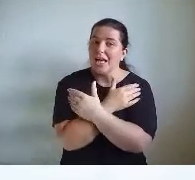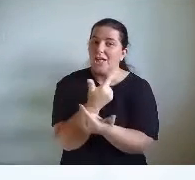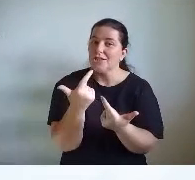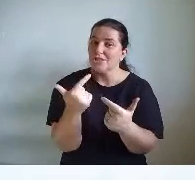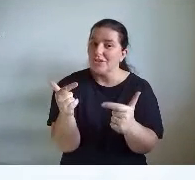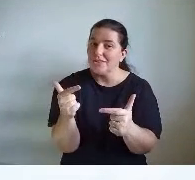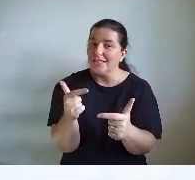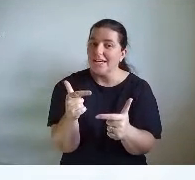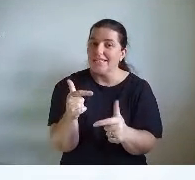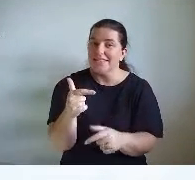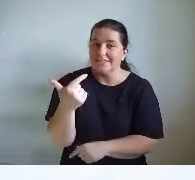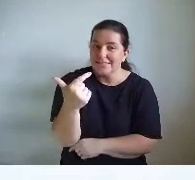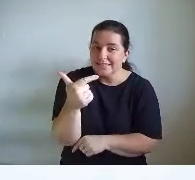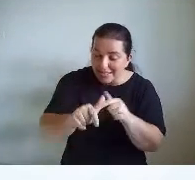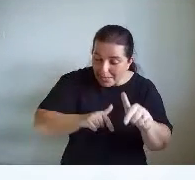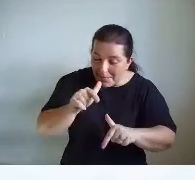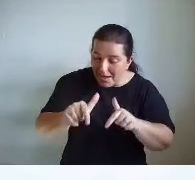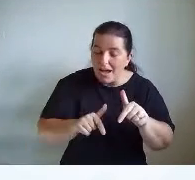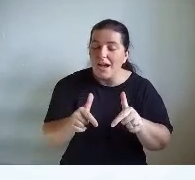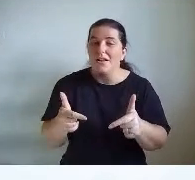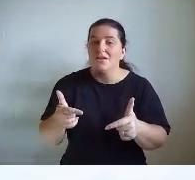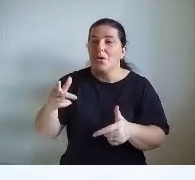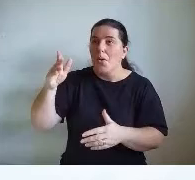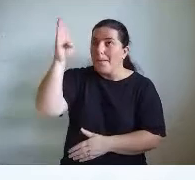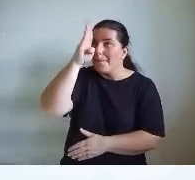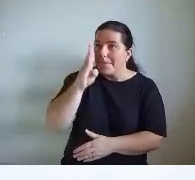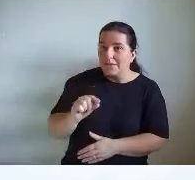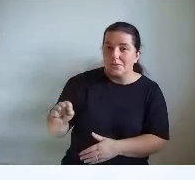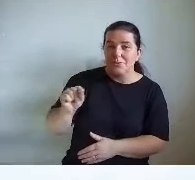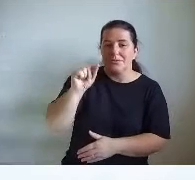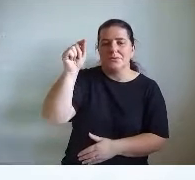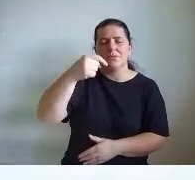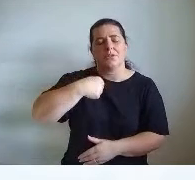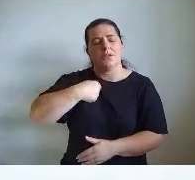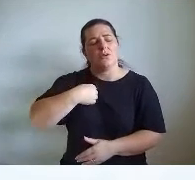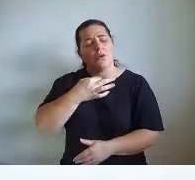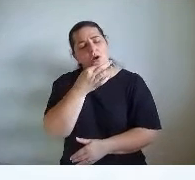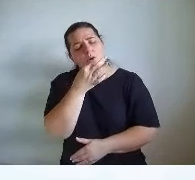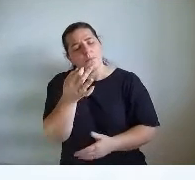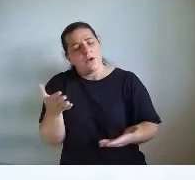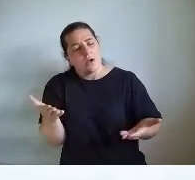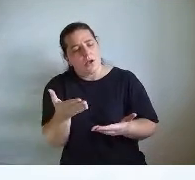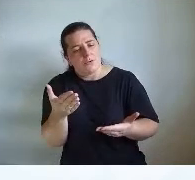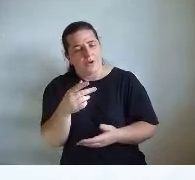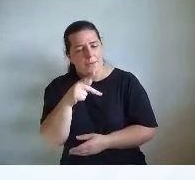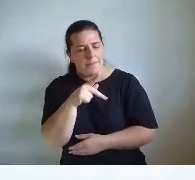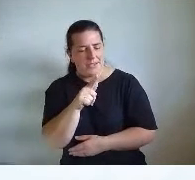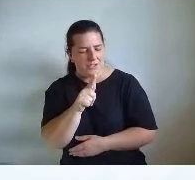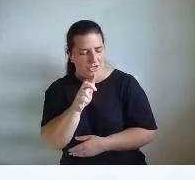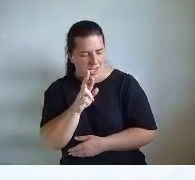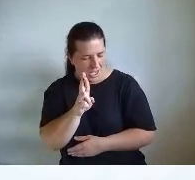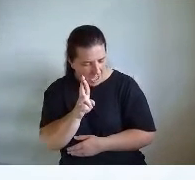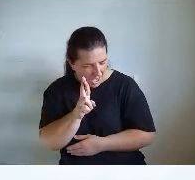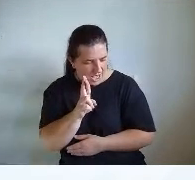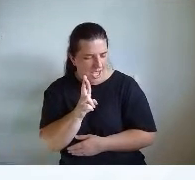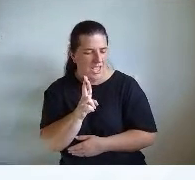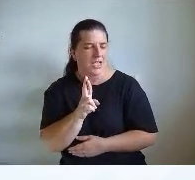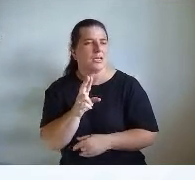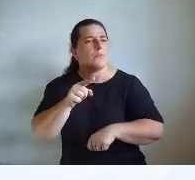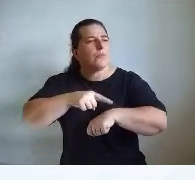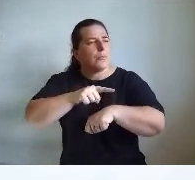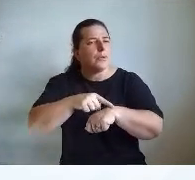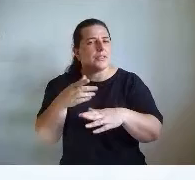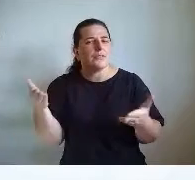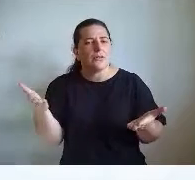comentário com você, doutora, sobre a questão que a PGR, nesse momento, ela está sendo,